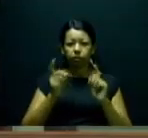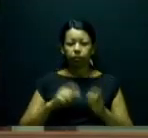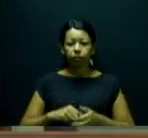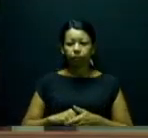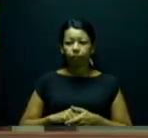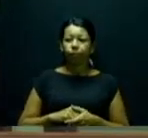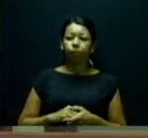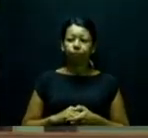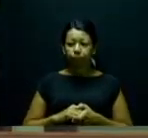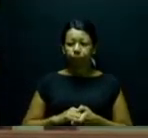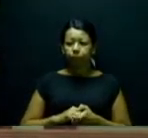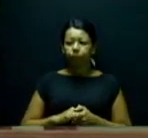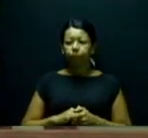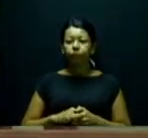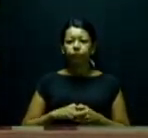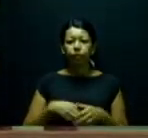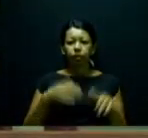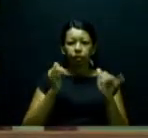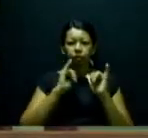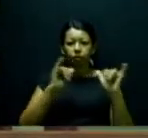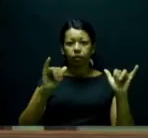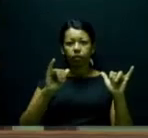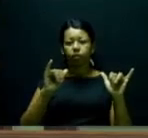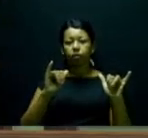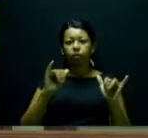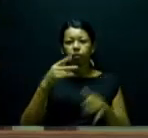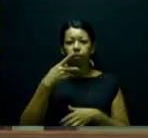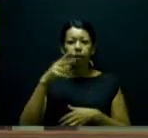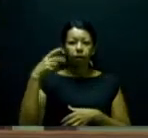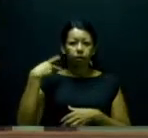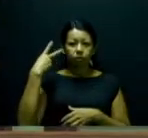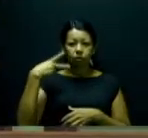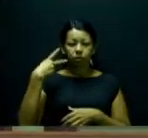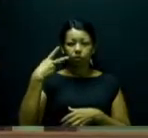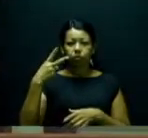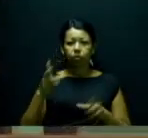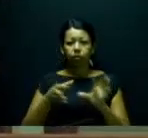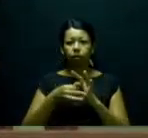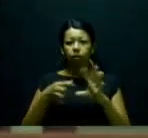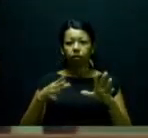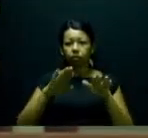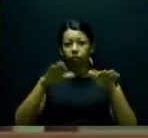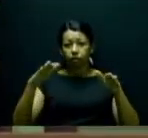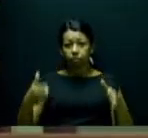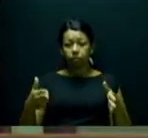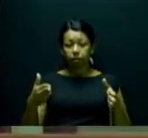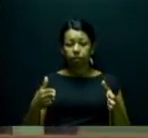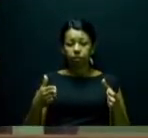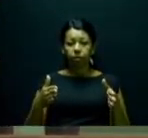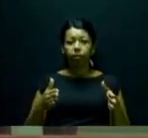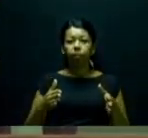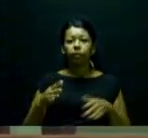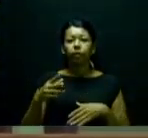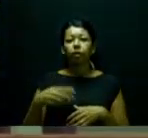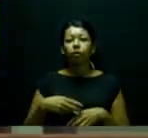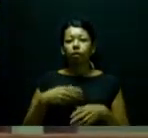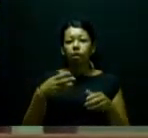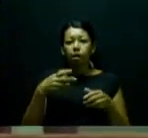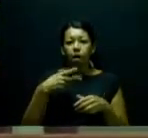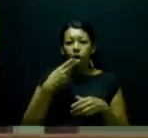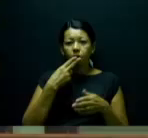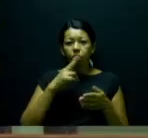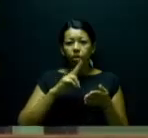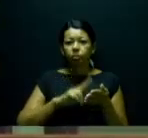sessão. Comunico que se encontra na mesa, à disposição dos senhores vereadores, a súmula